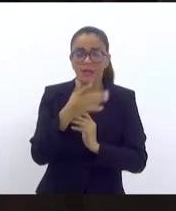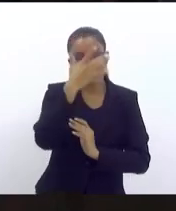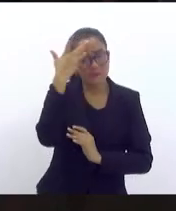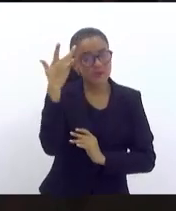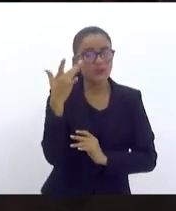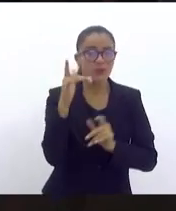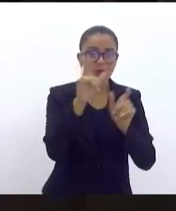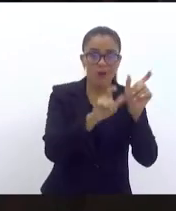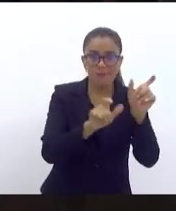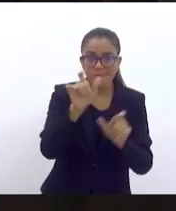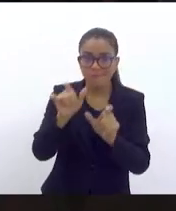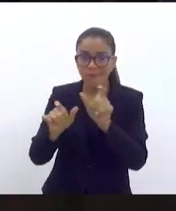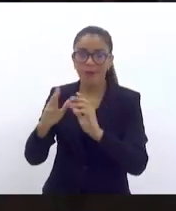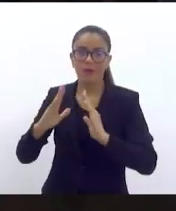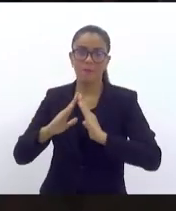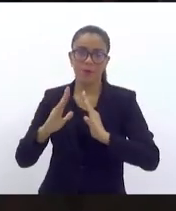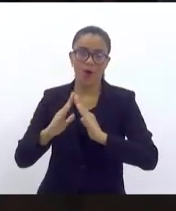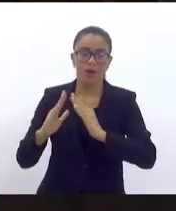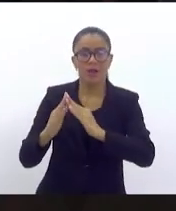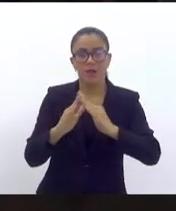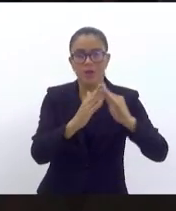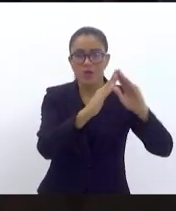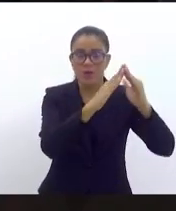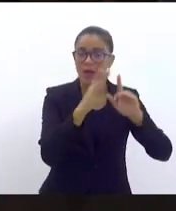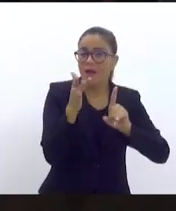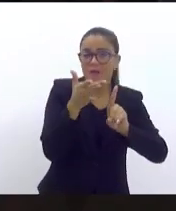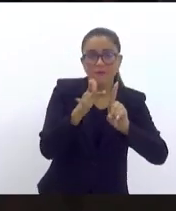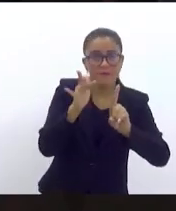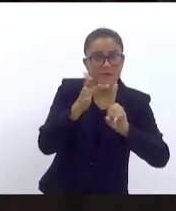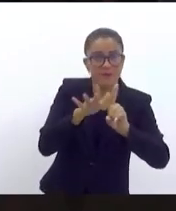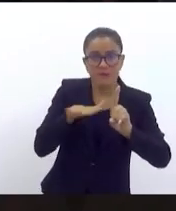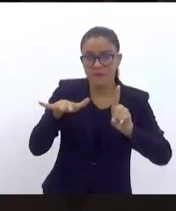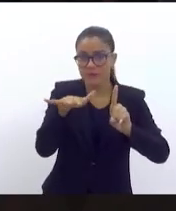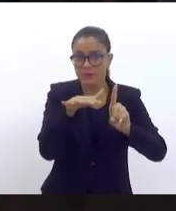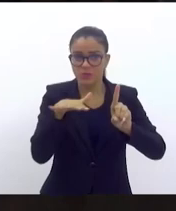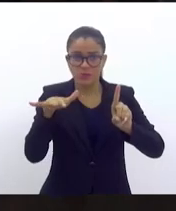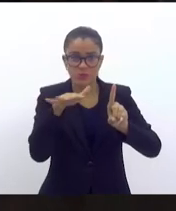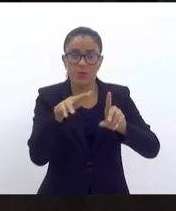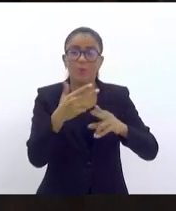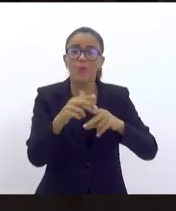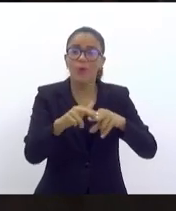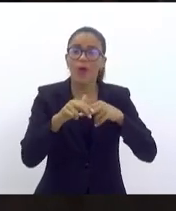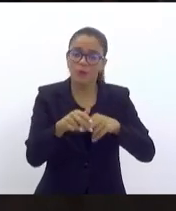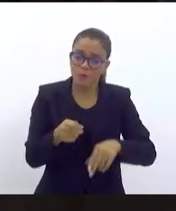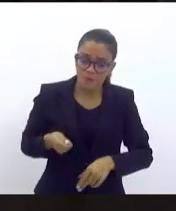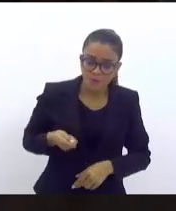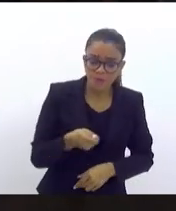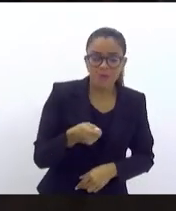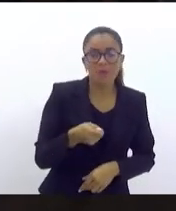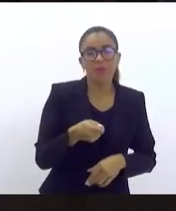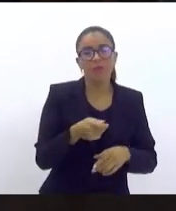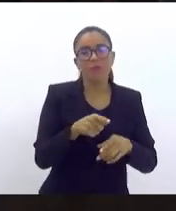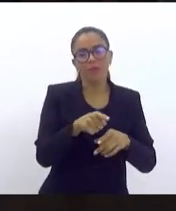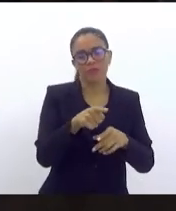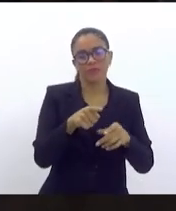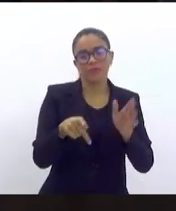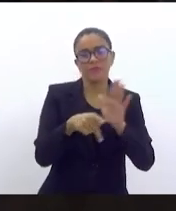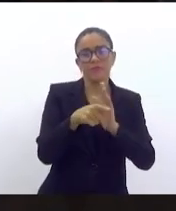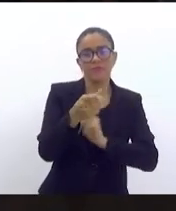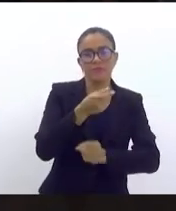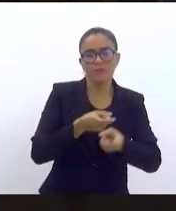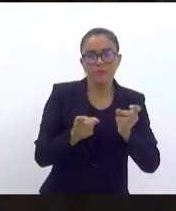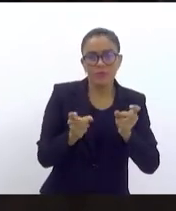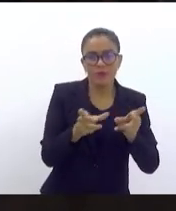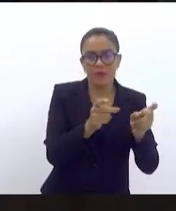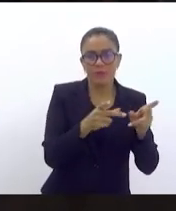de bem que estão ali vítimas das circunstâncias impostas pelo narco terrorismo a gente precisa também enfrentar algo